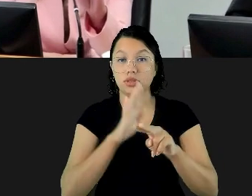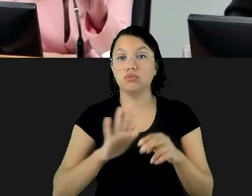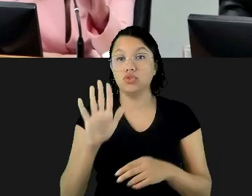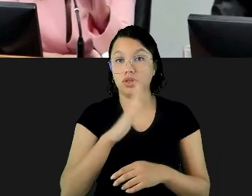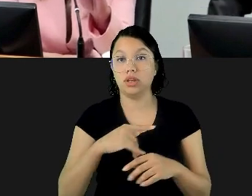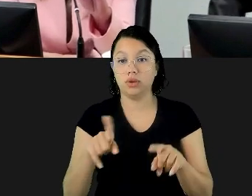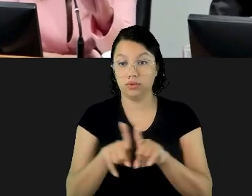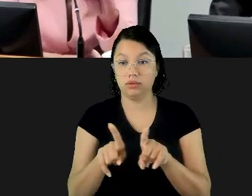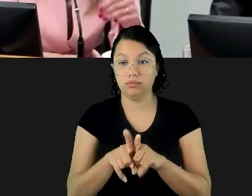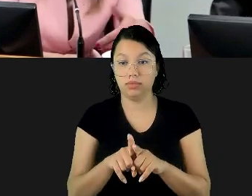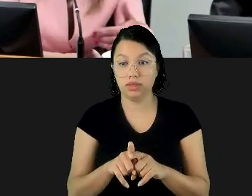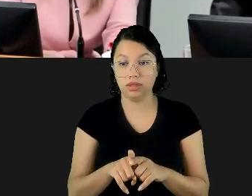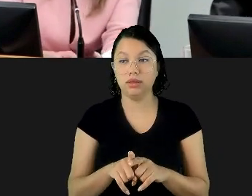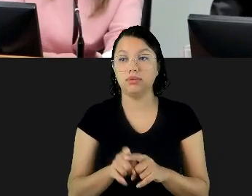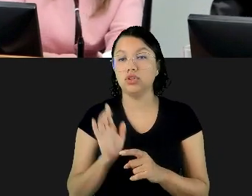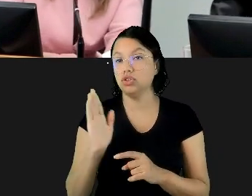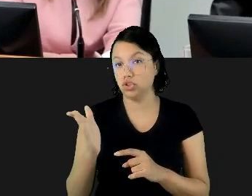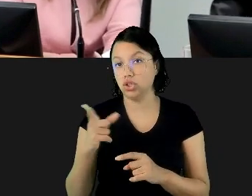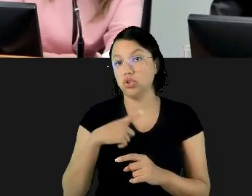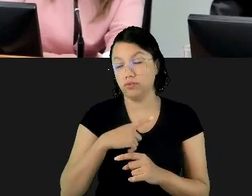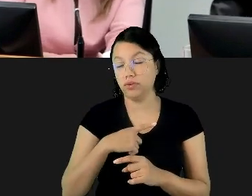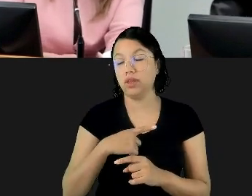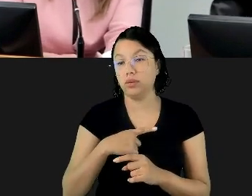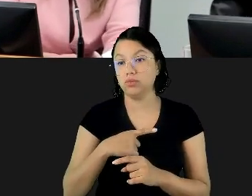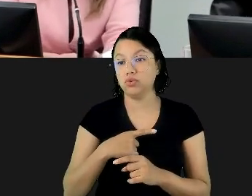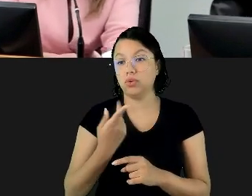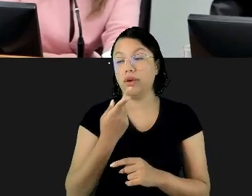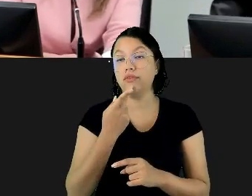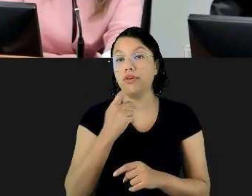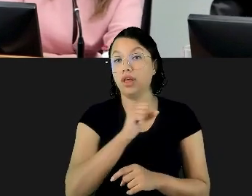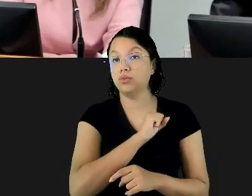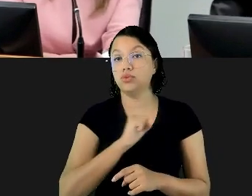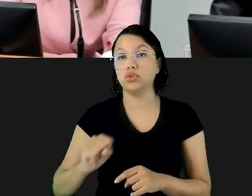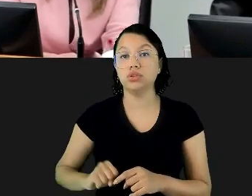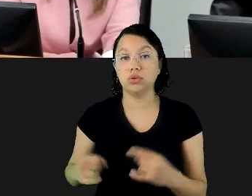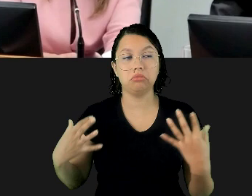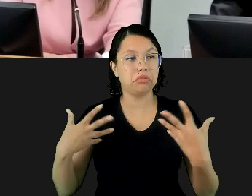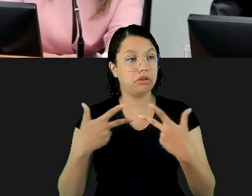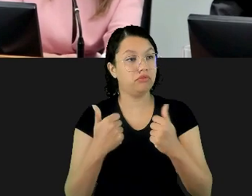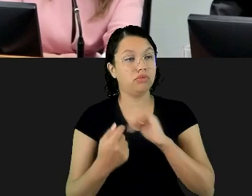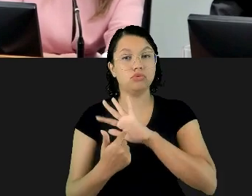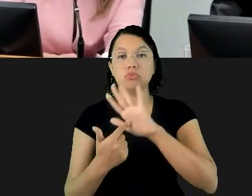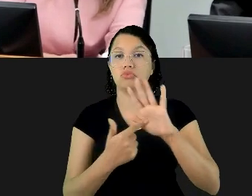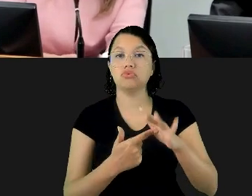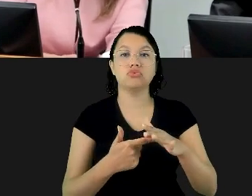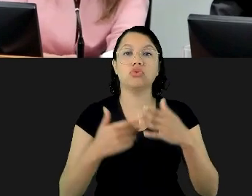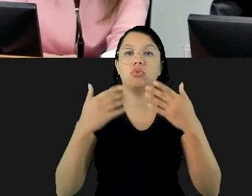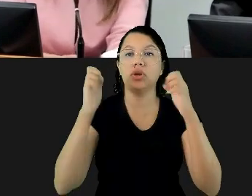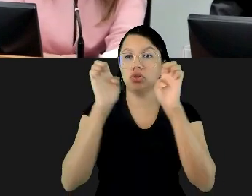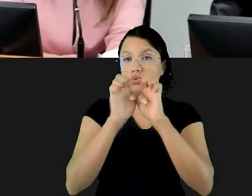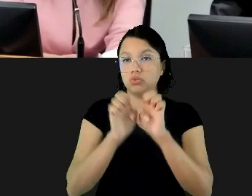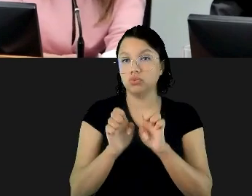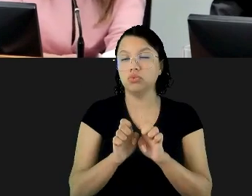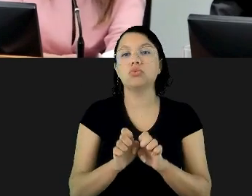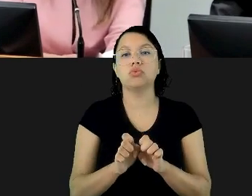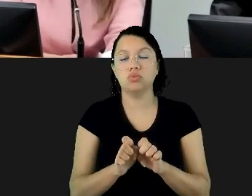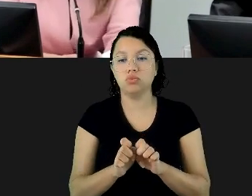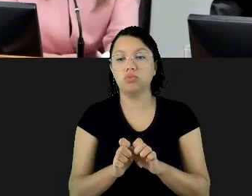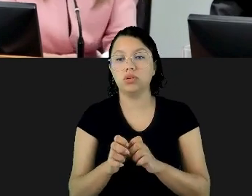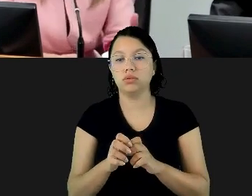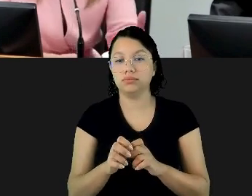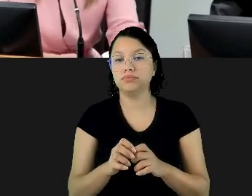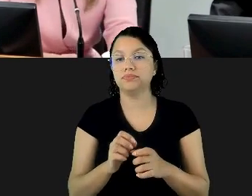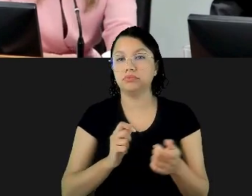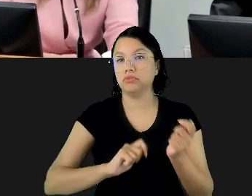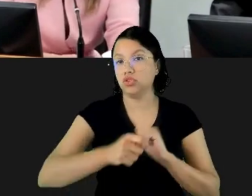do nosso senador, que brilhantemente expôs a estrutura física, enfim, comercial desse corredor,